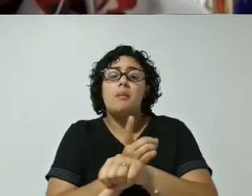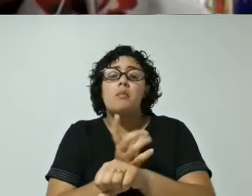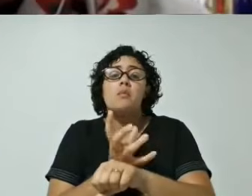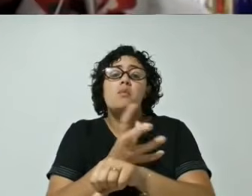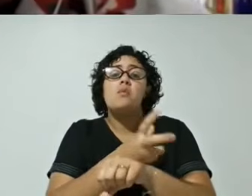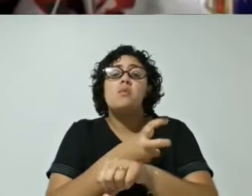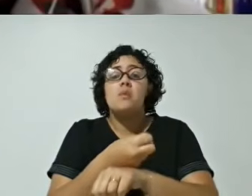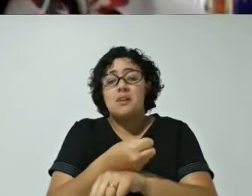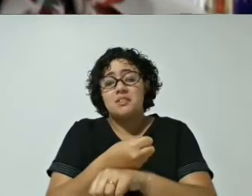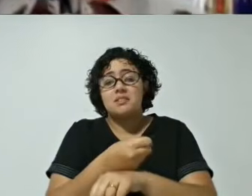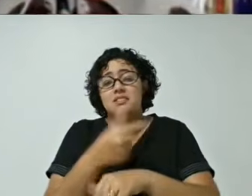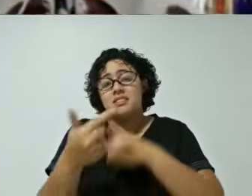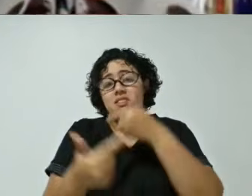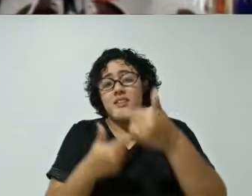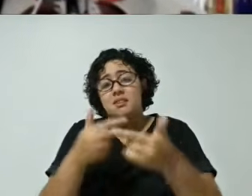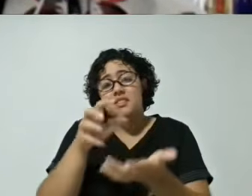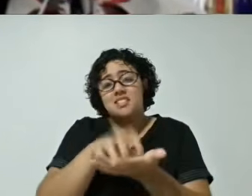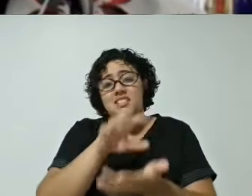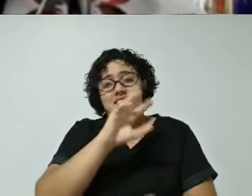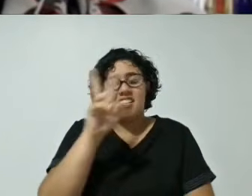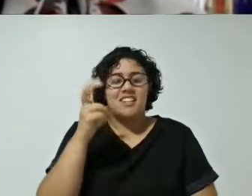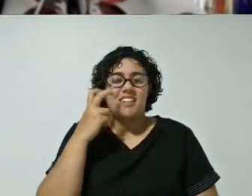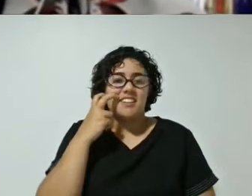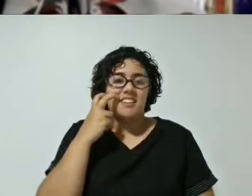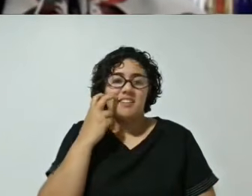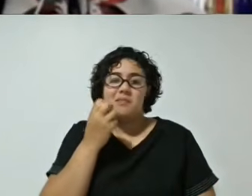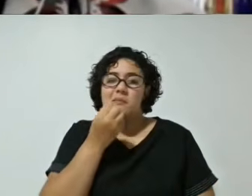Bom dia, Gleice. Bom dia, Marcos Lobos.